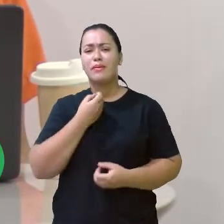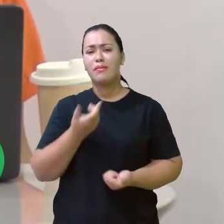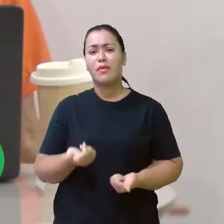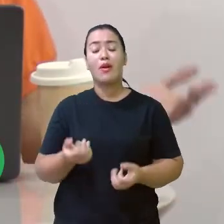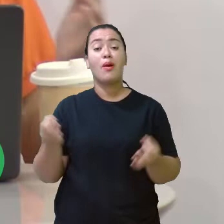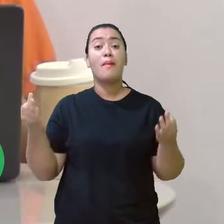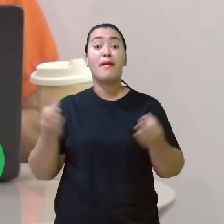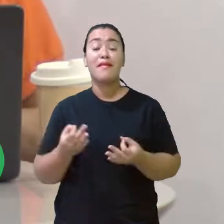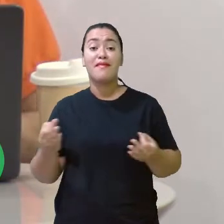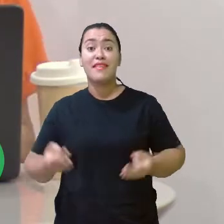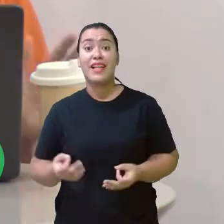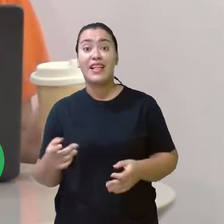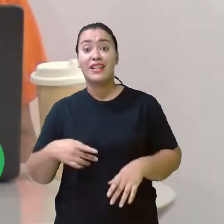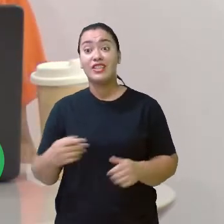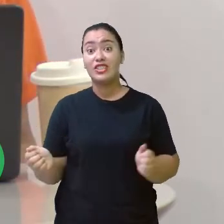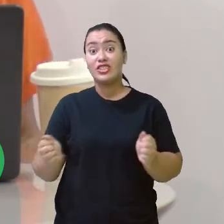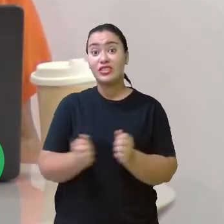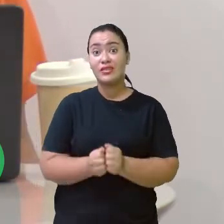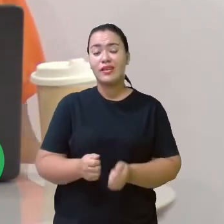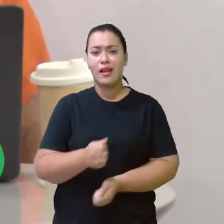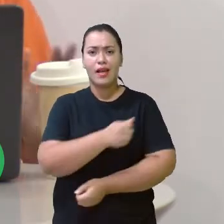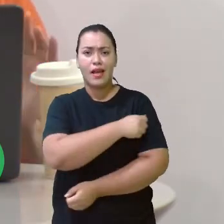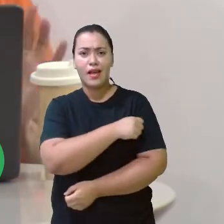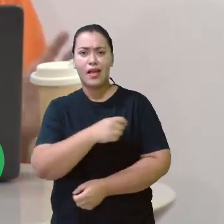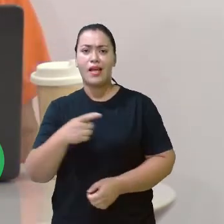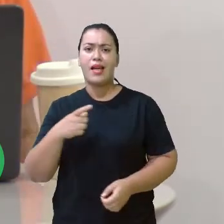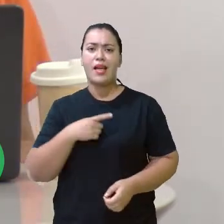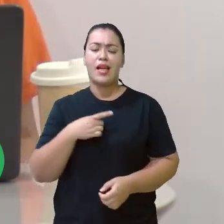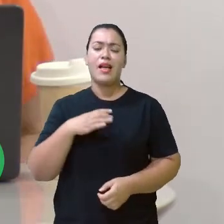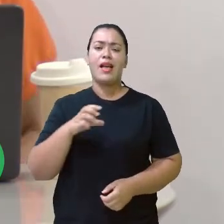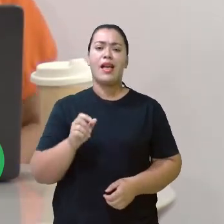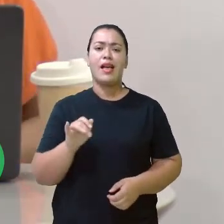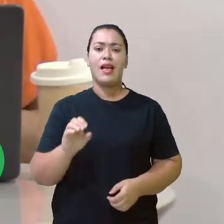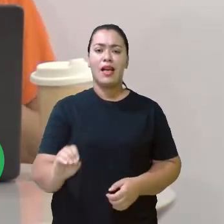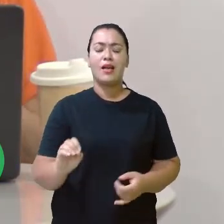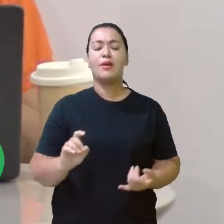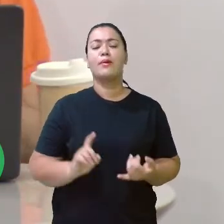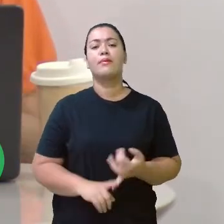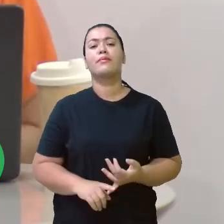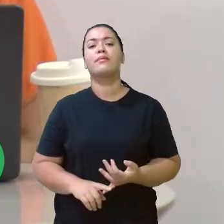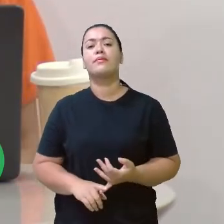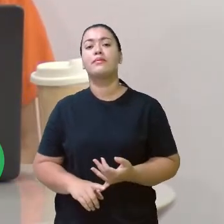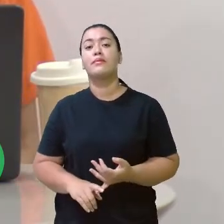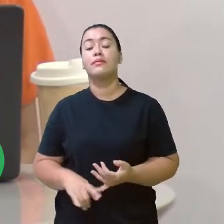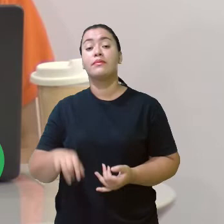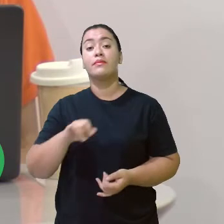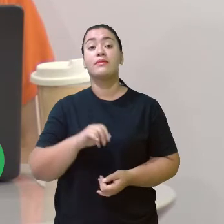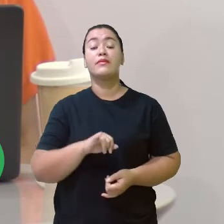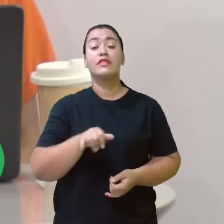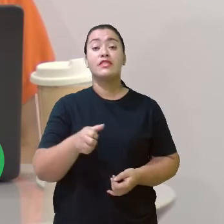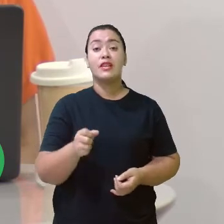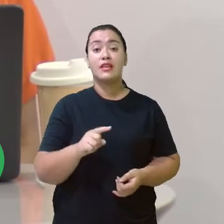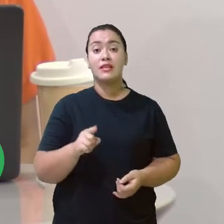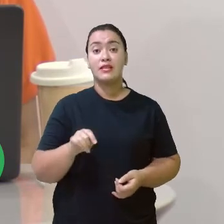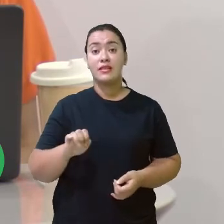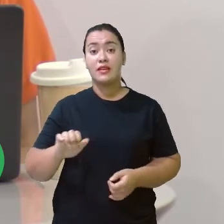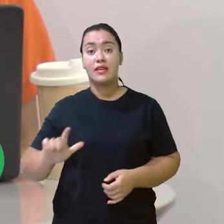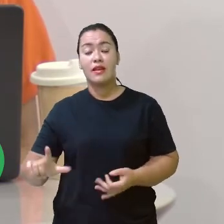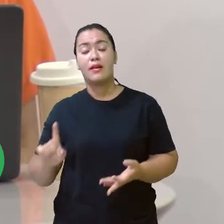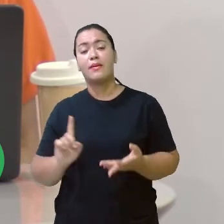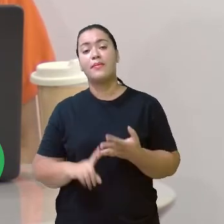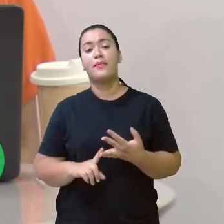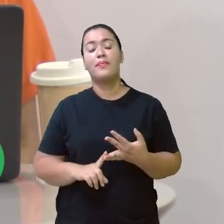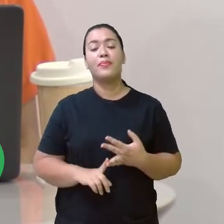ótimo, viu? E já aqui com os nossos estudantes, tem aqui o Caio, o Jaziel, temos também